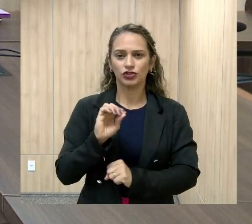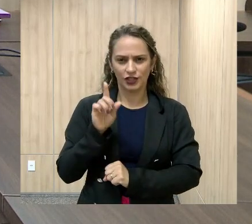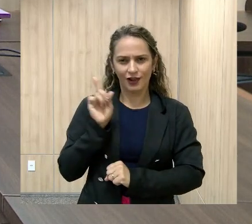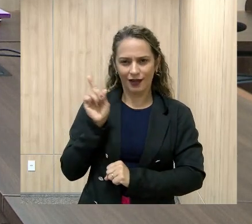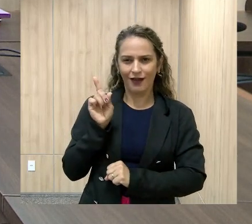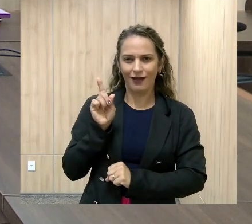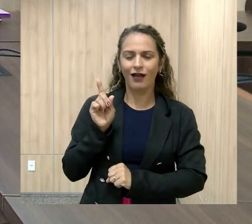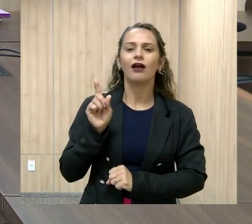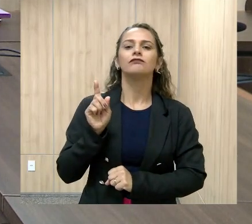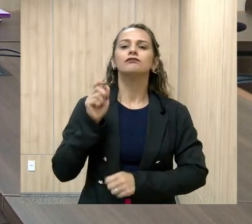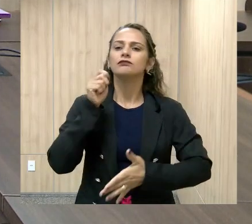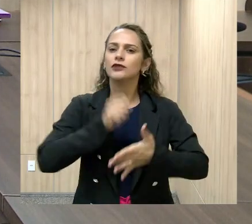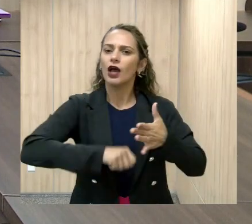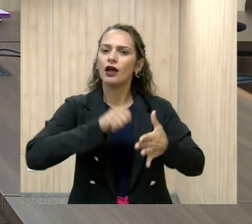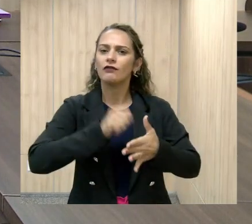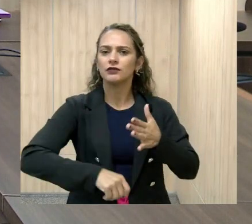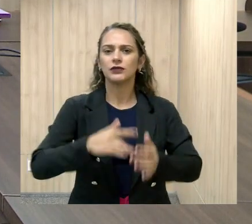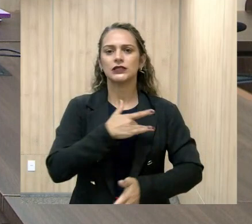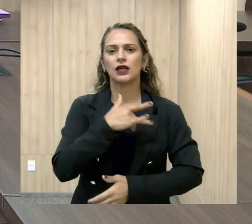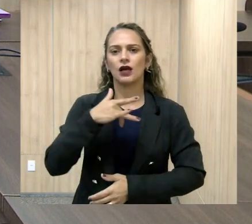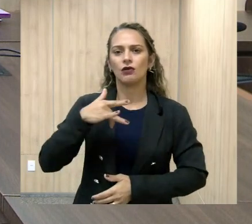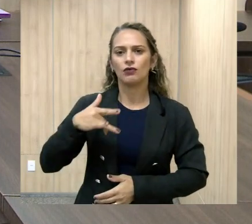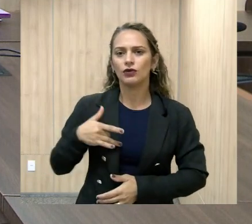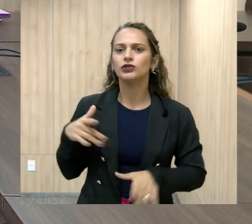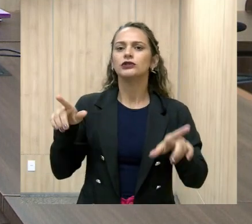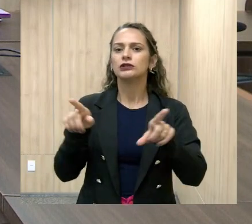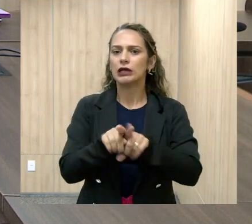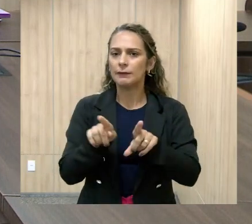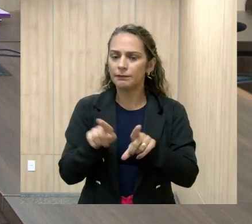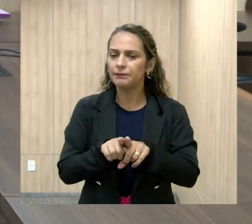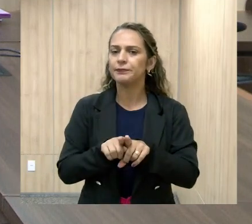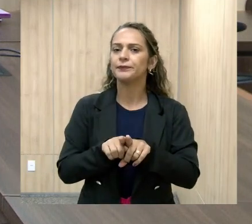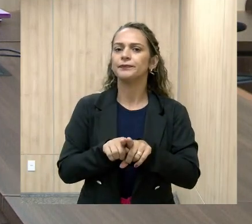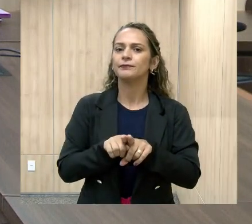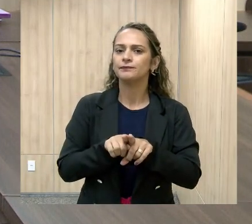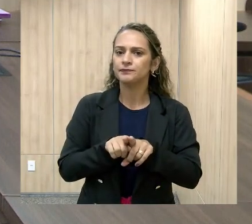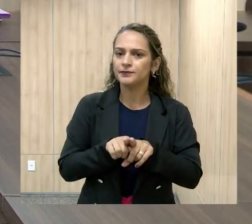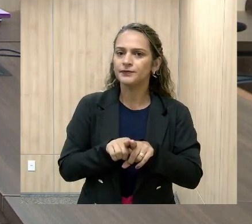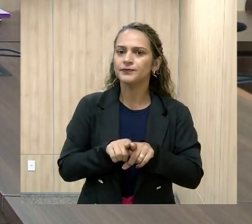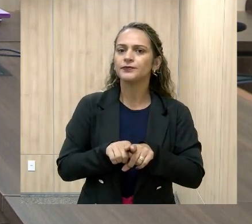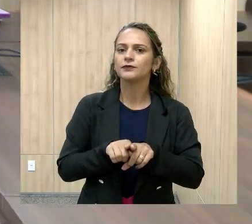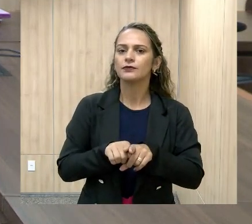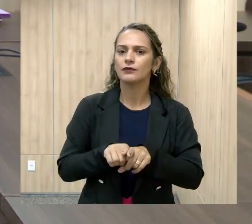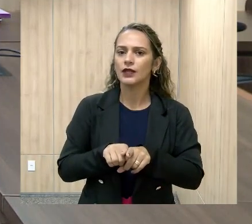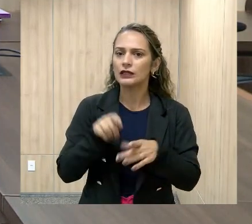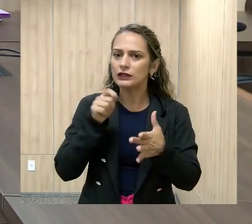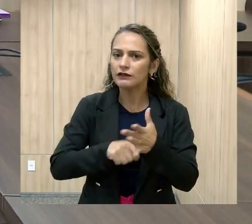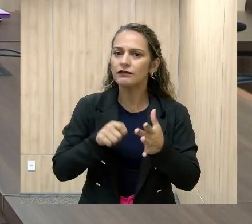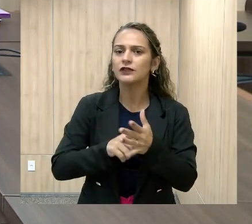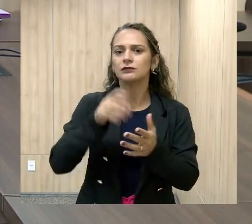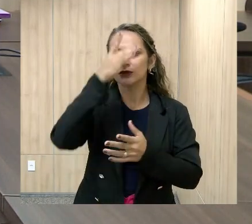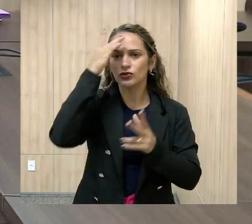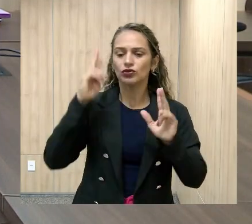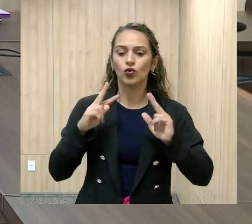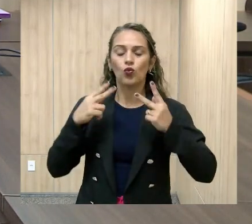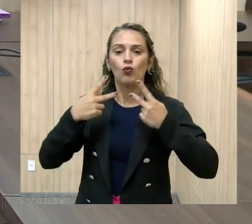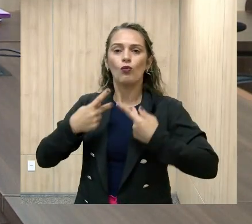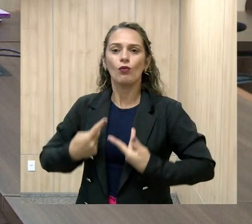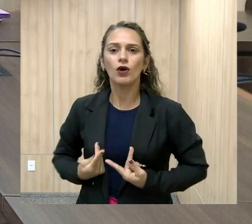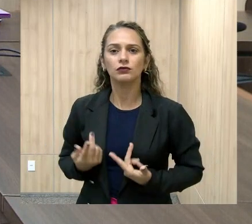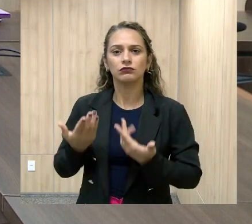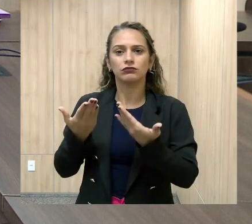no dia da nossa posse uma defesa pela pela saúde e outra defesa em relação ao ser humano